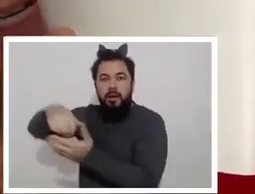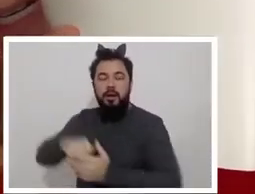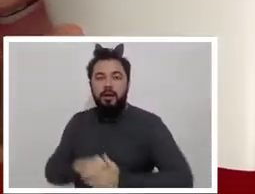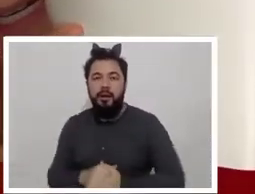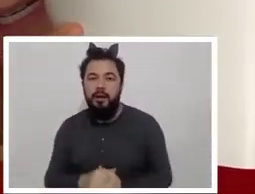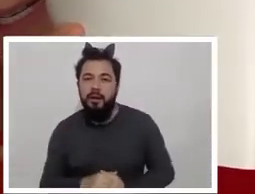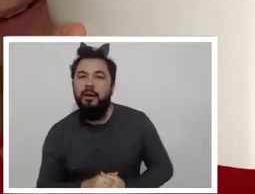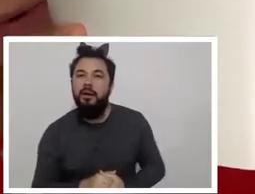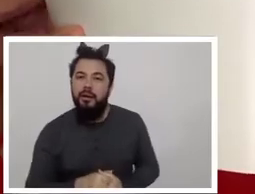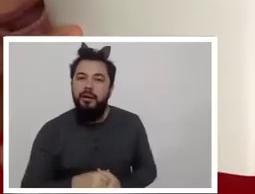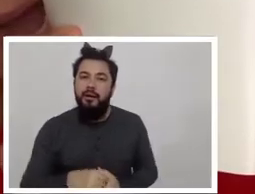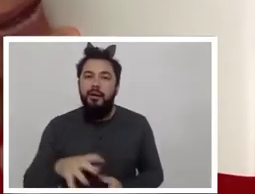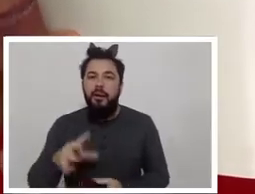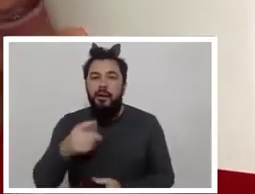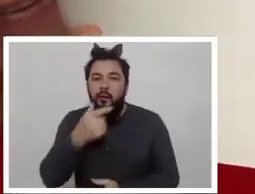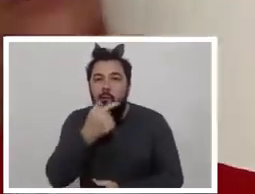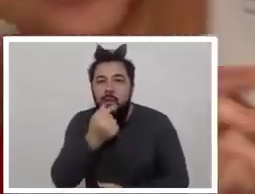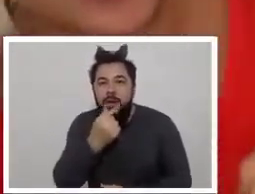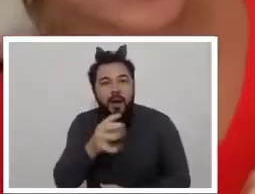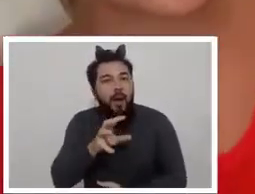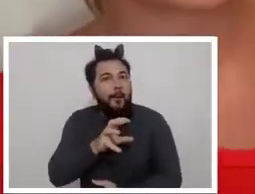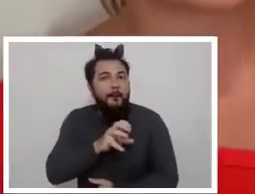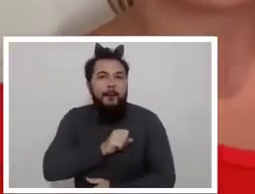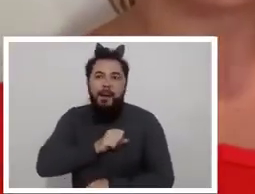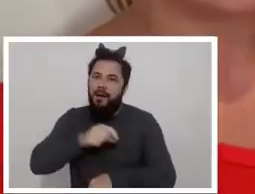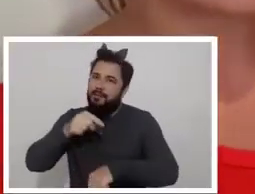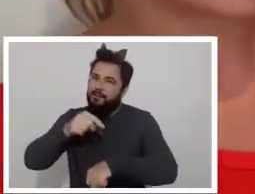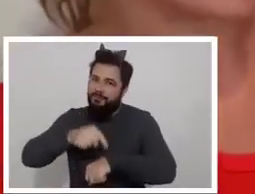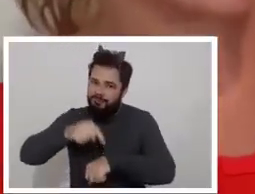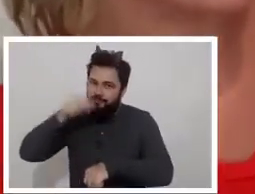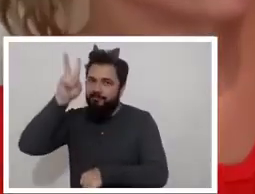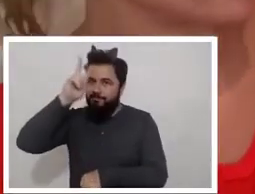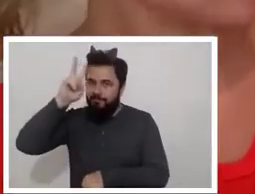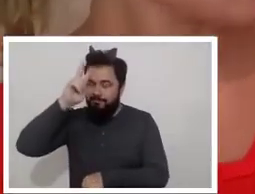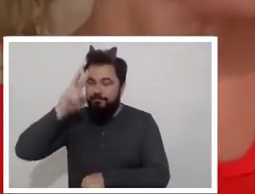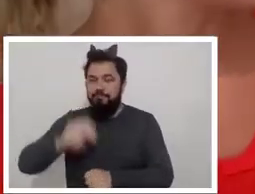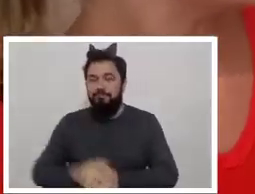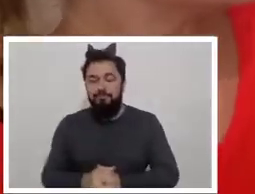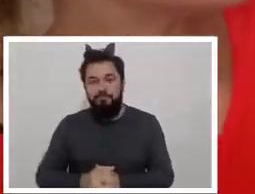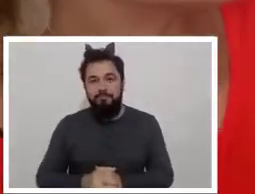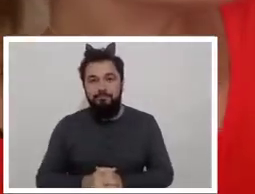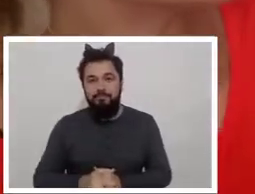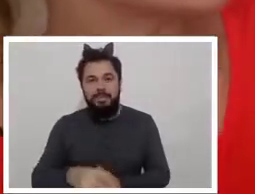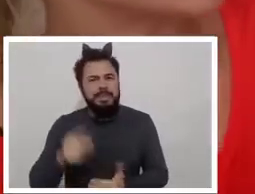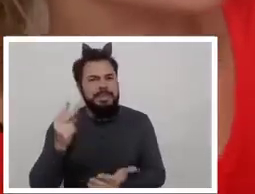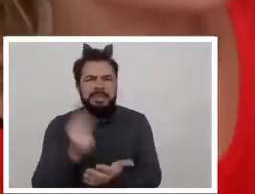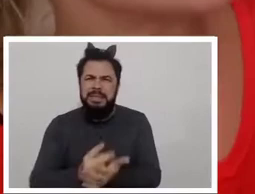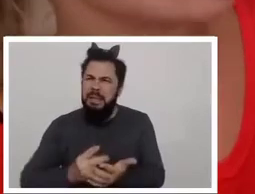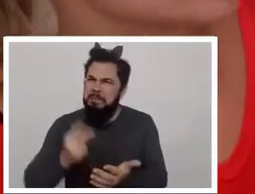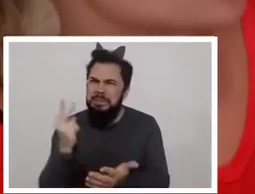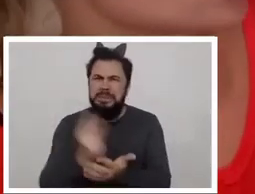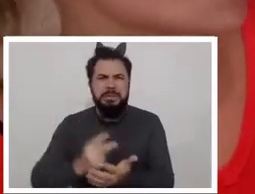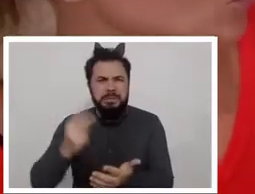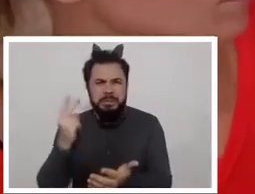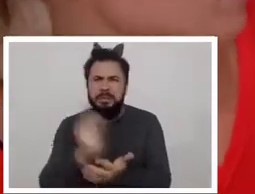rosto uma garrafa dele os dentes e as bocas o